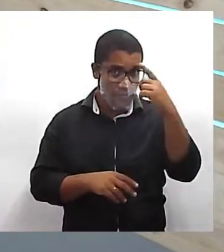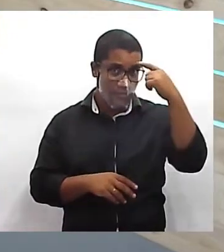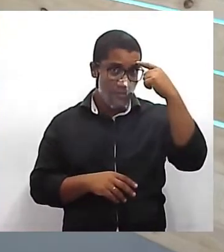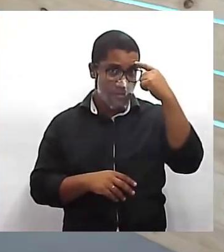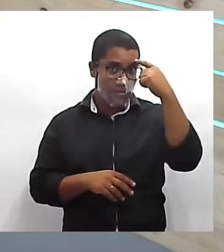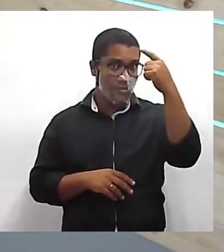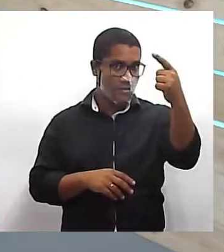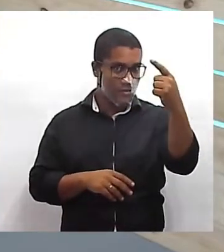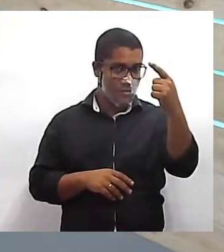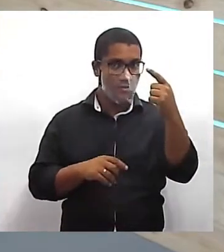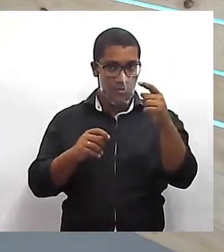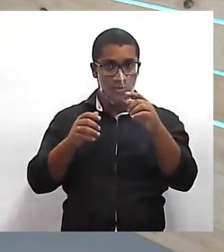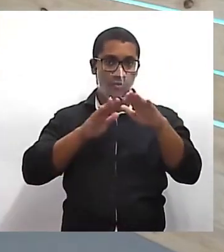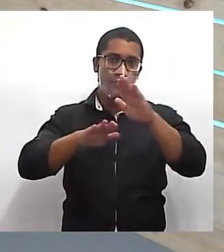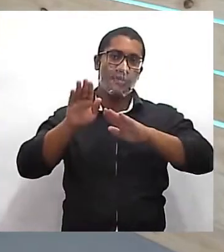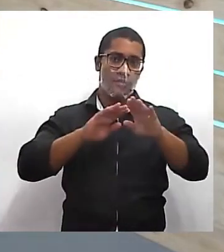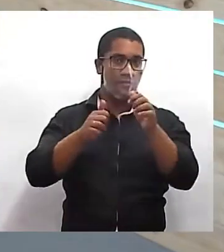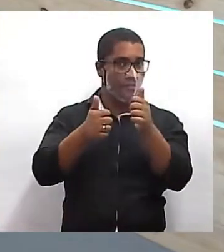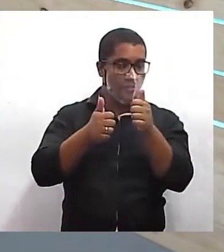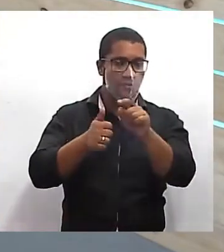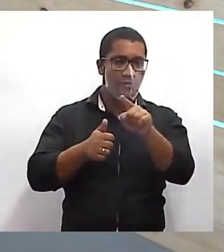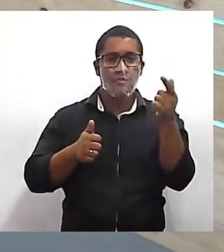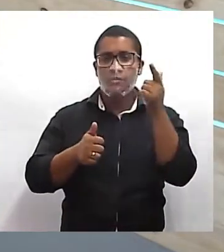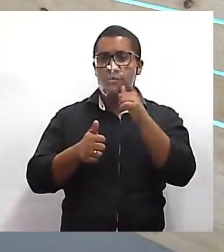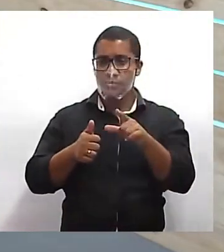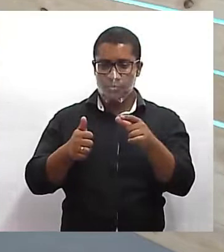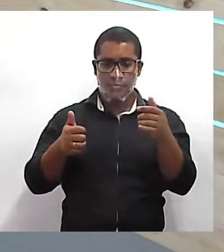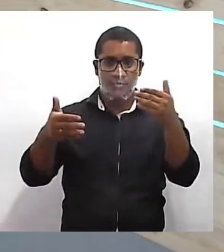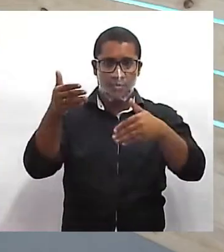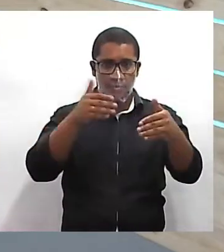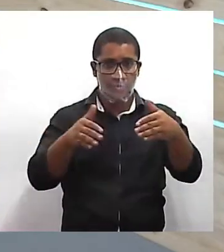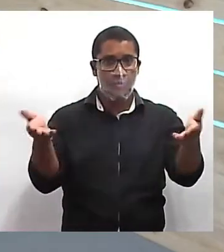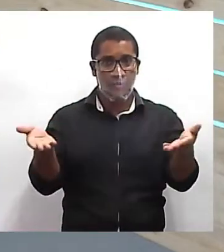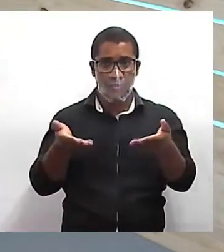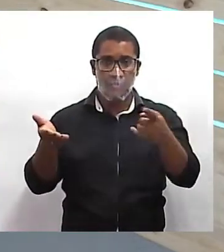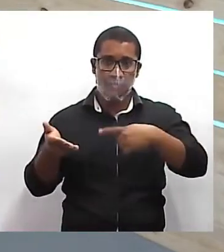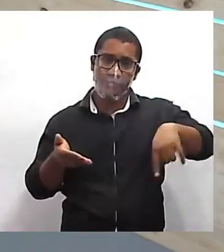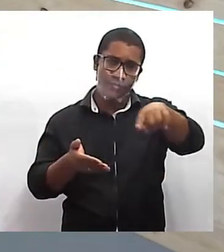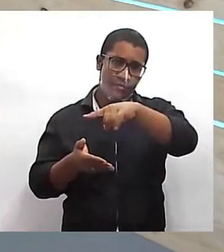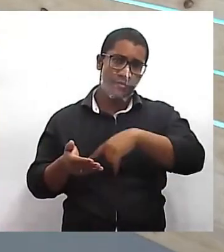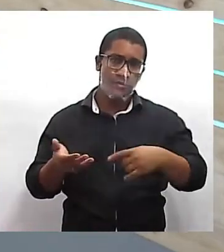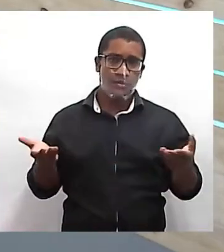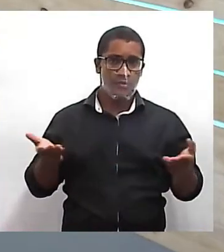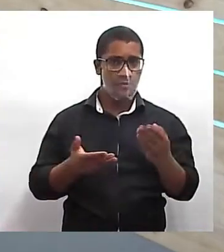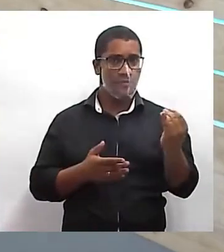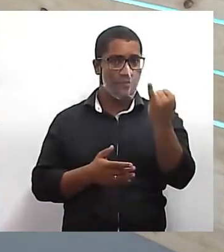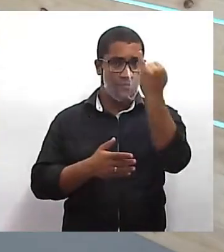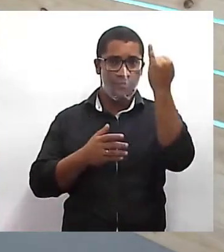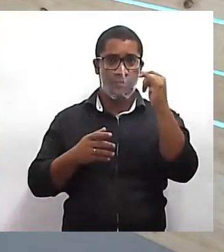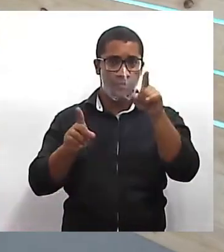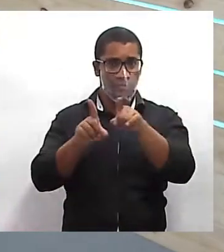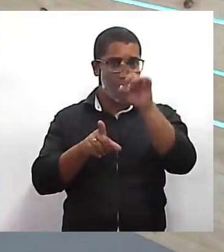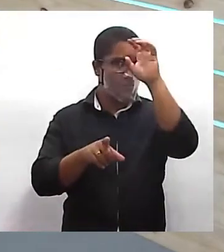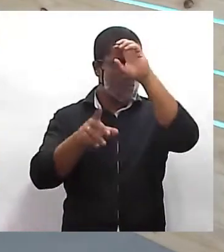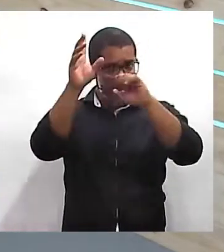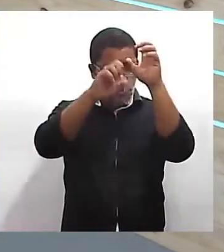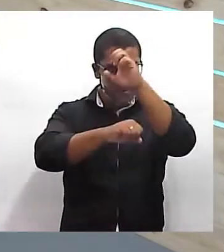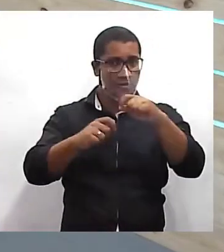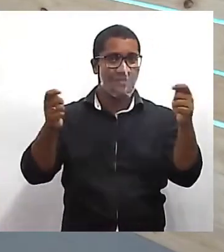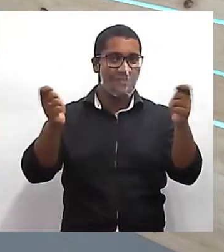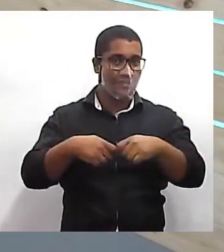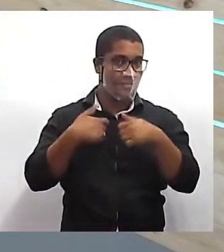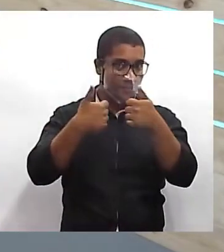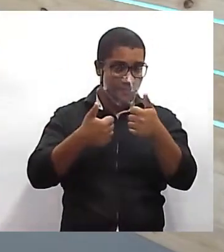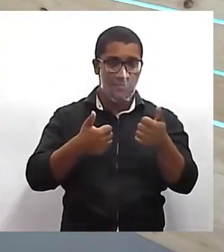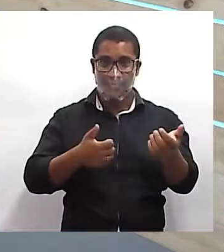essa atenção e possam participar conosco desse momento de grande importância e de aprendizado para todos nós. Vamos